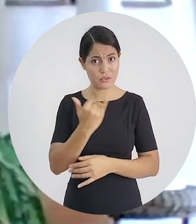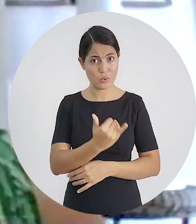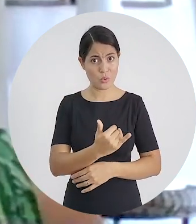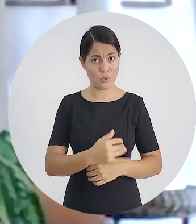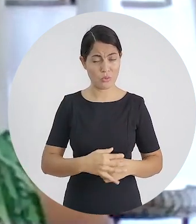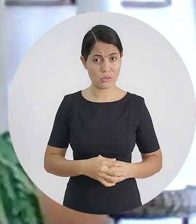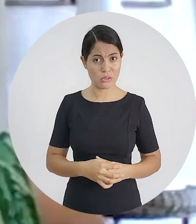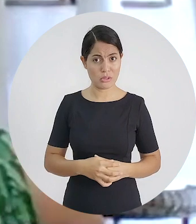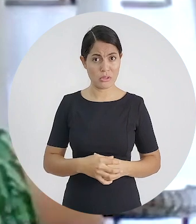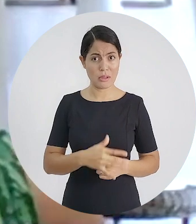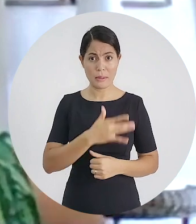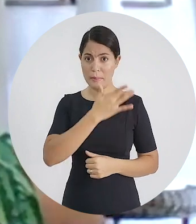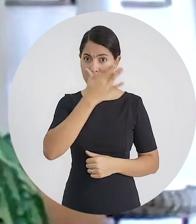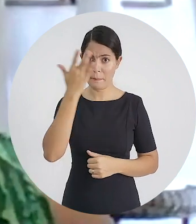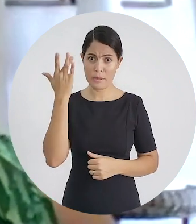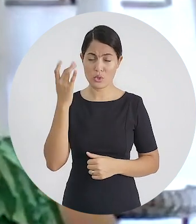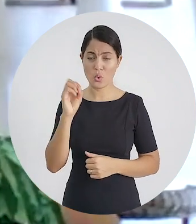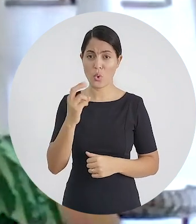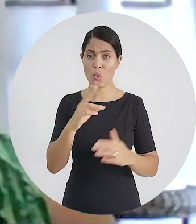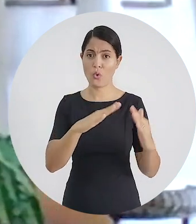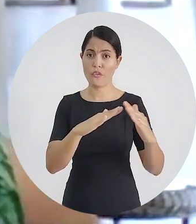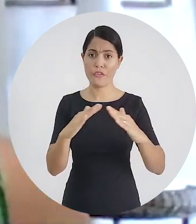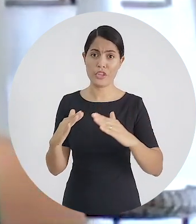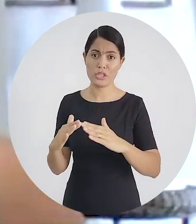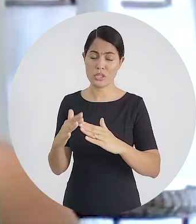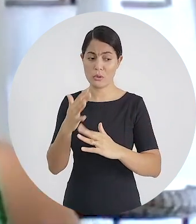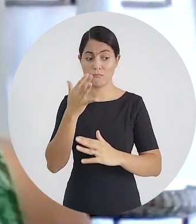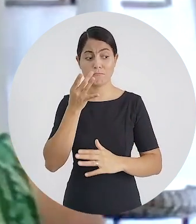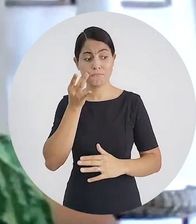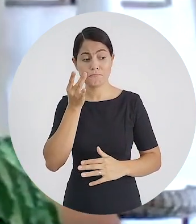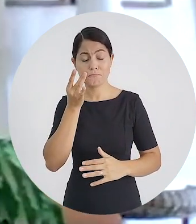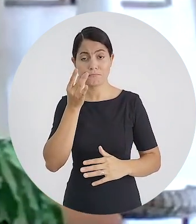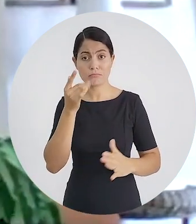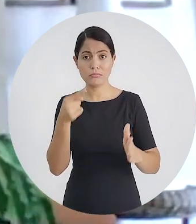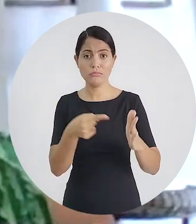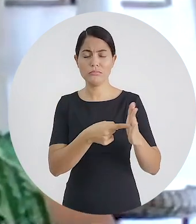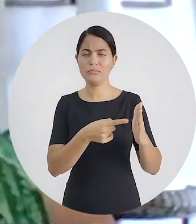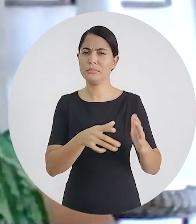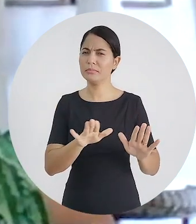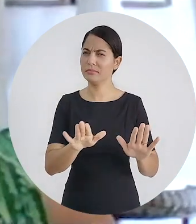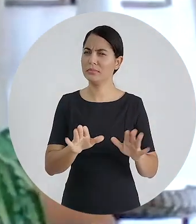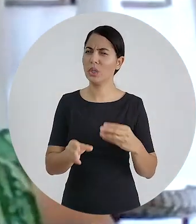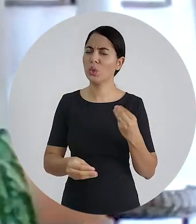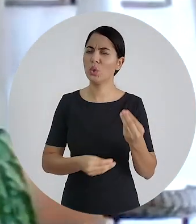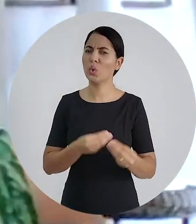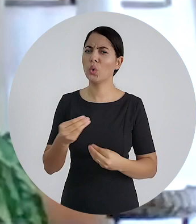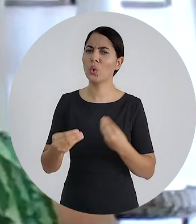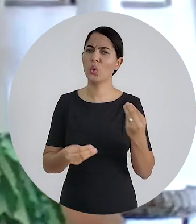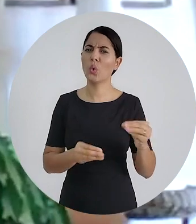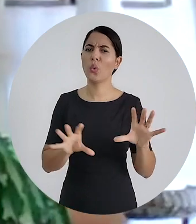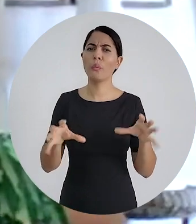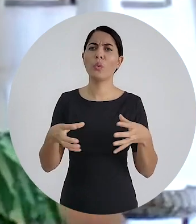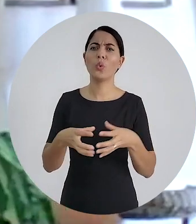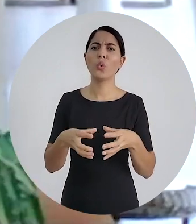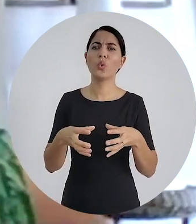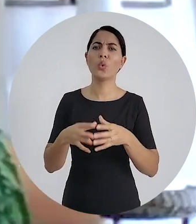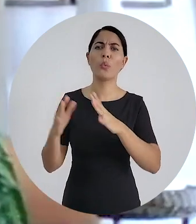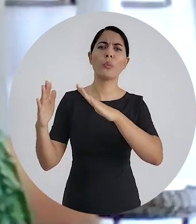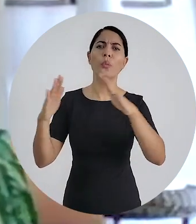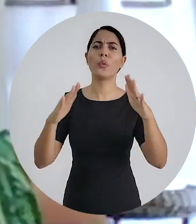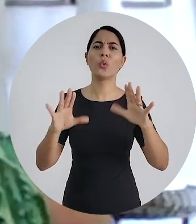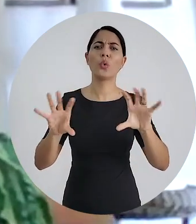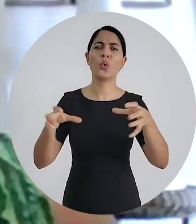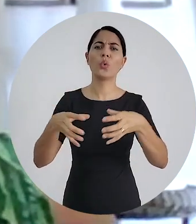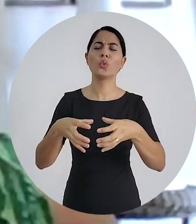Existe essa situação, por alguém de dentro de casa ou pelos vizinhos. Qual é o papel daqueles que vivem